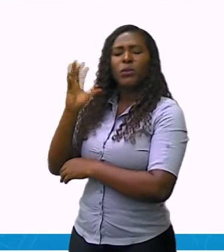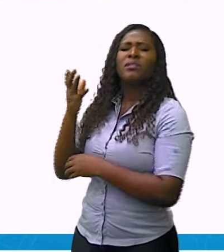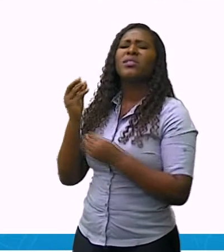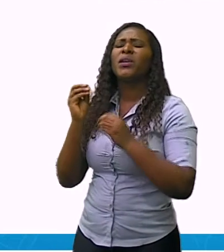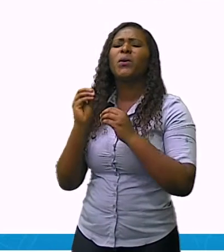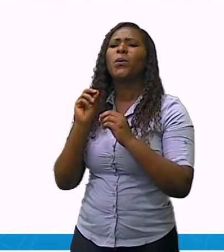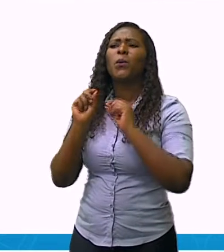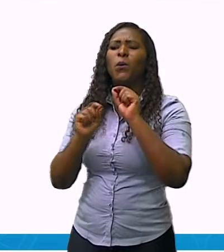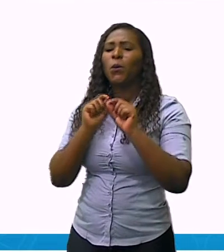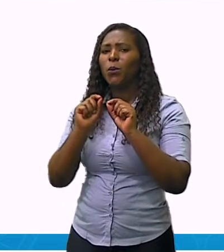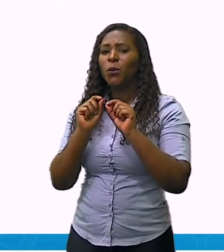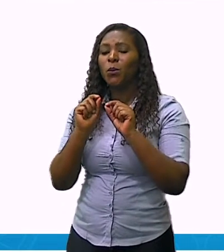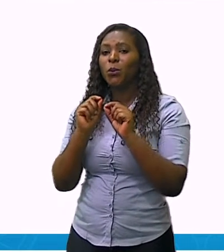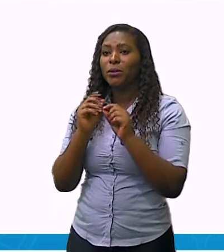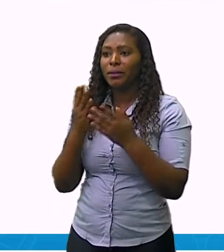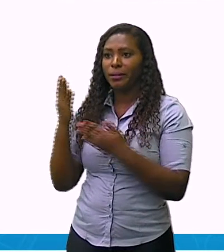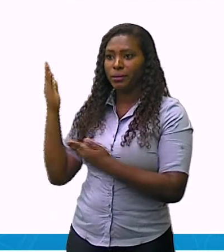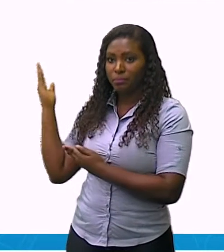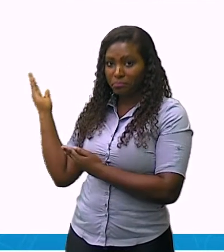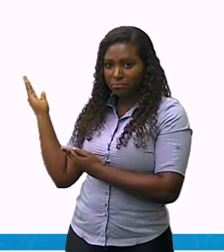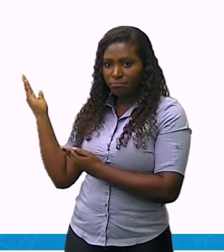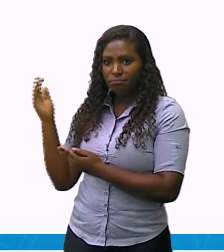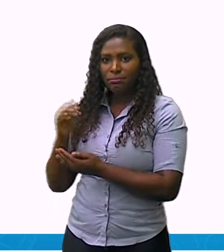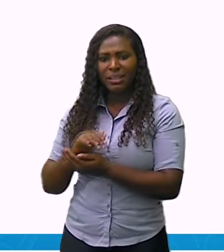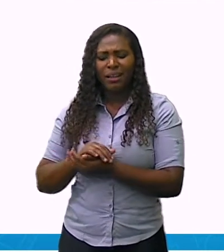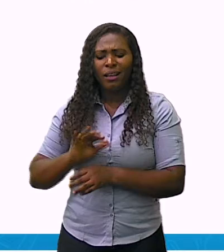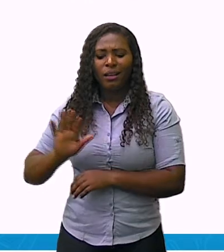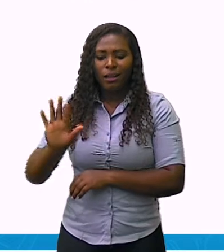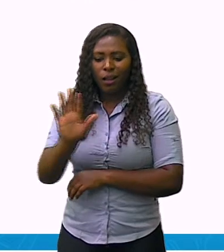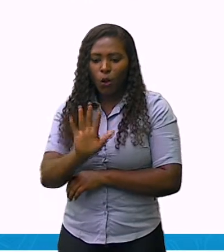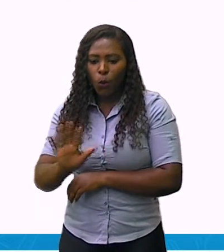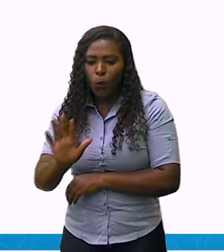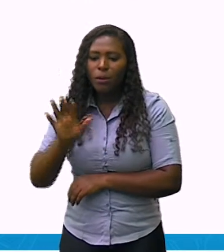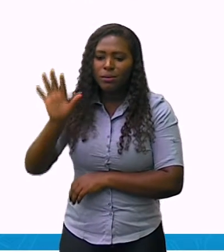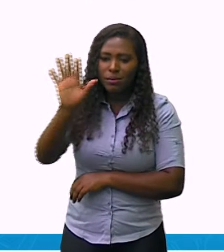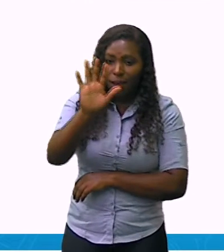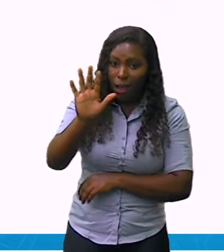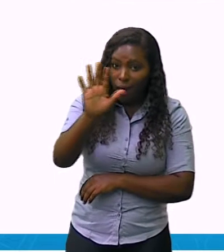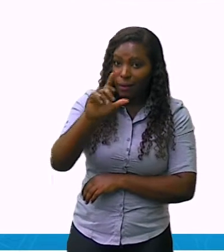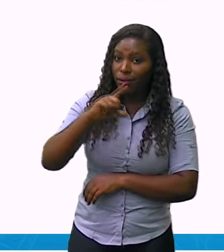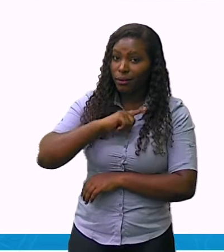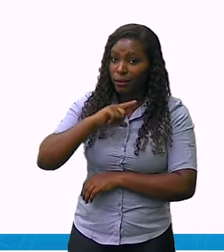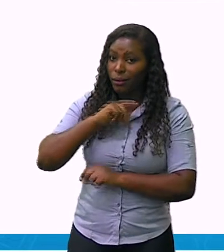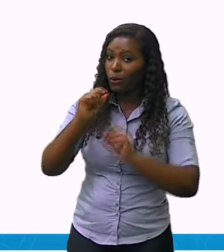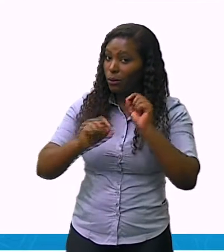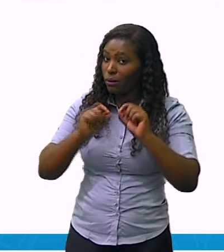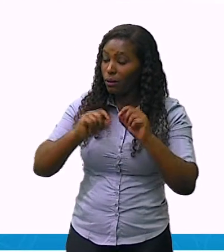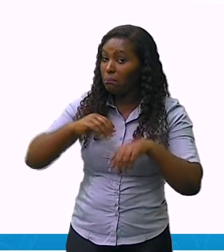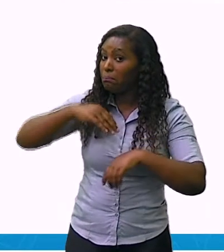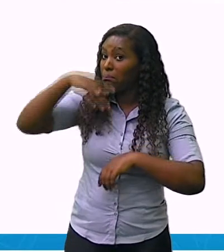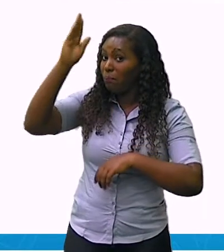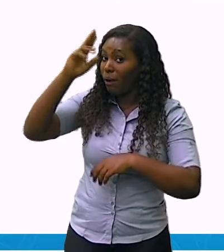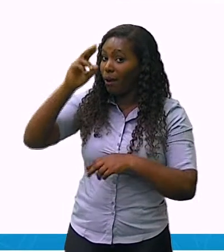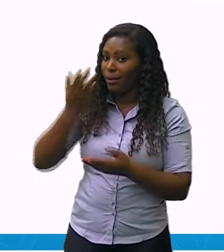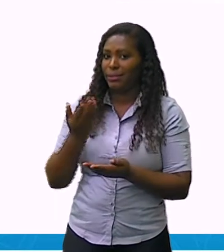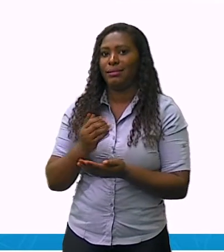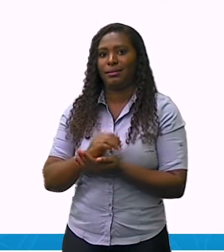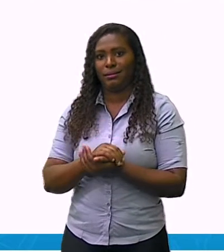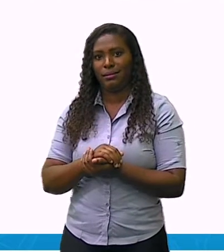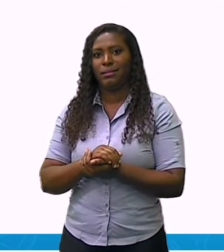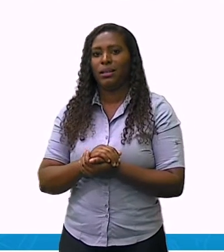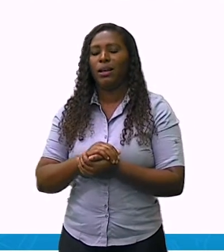mas algumas áreas apresentam uma concentração maior. Significa dizer que